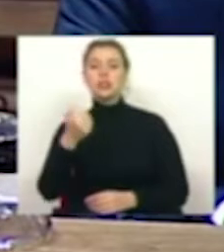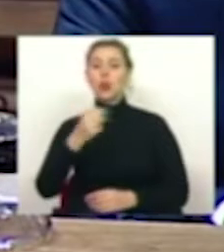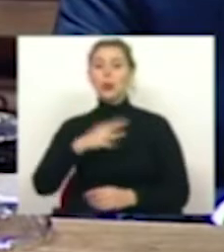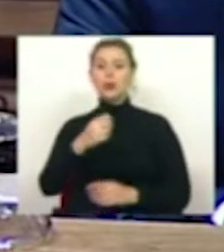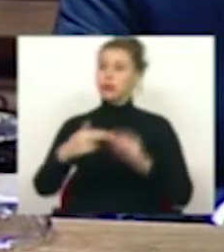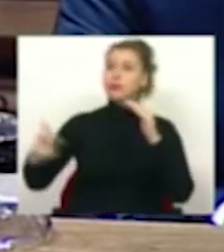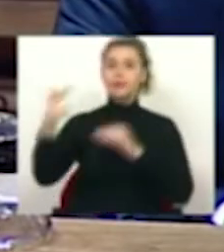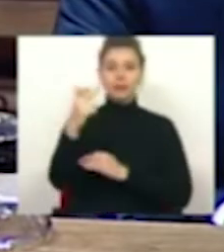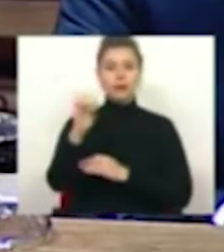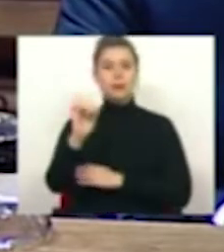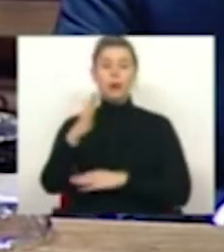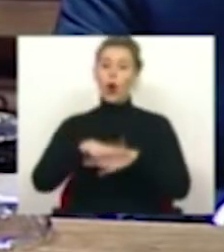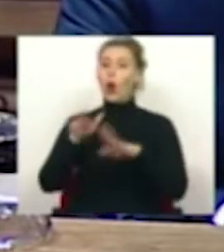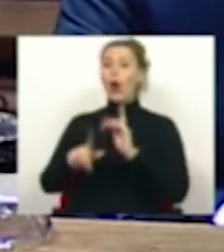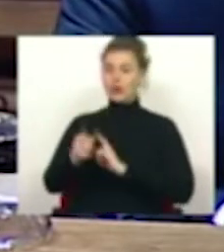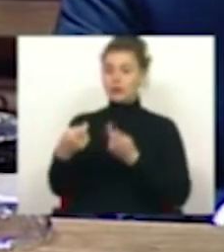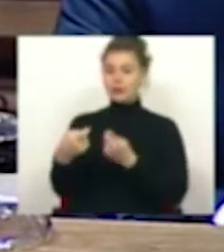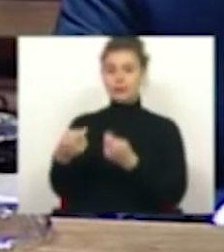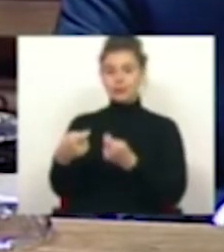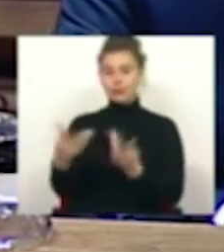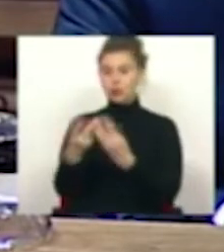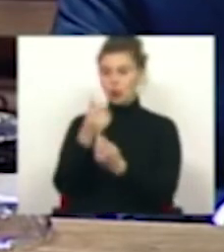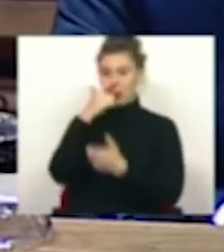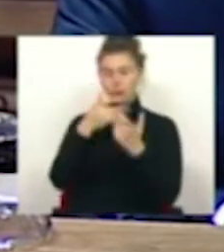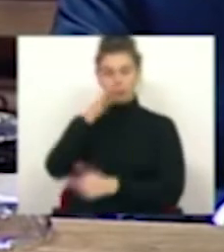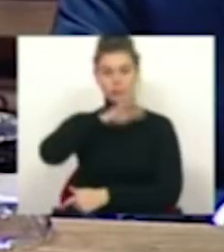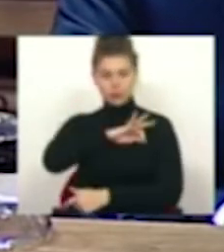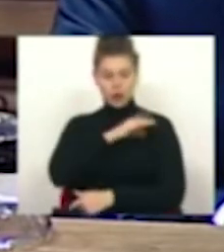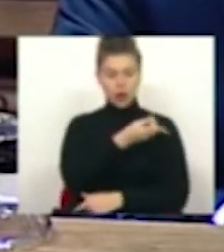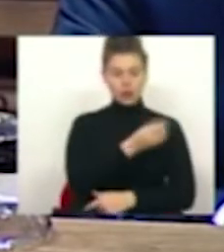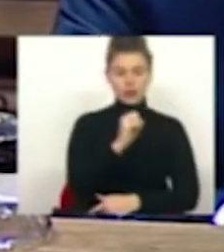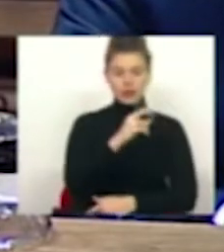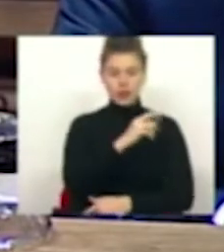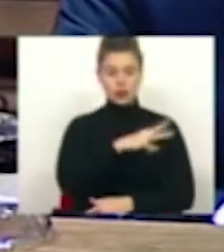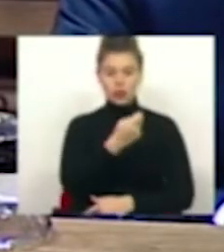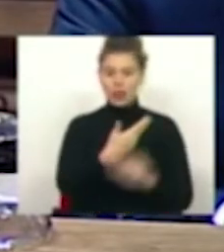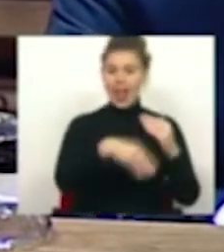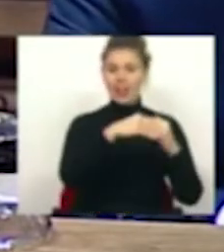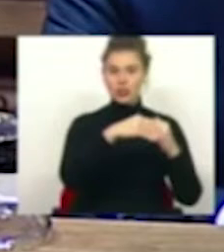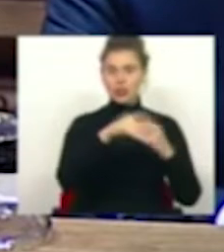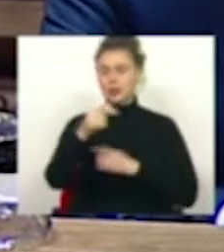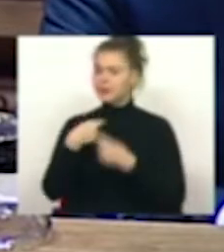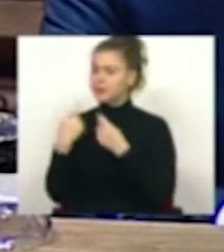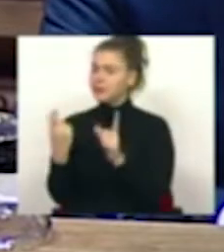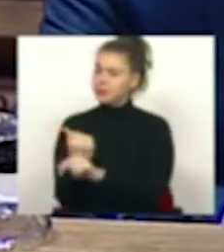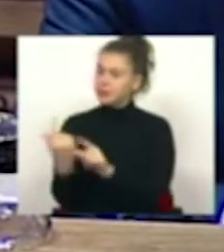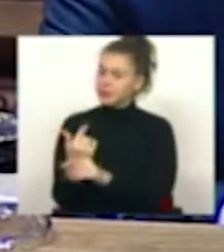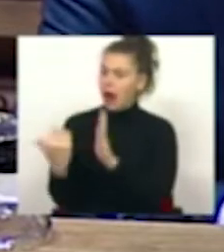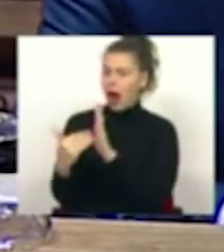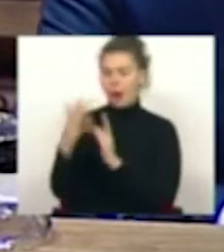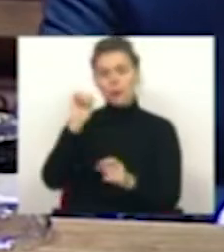1400va e mais a 103 consumos